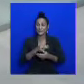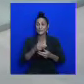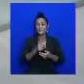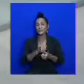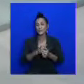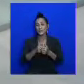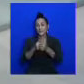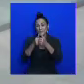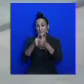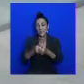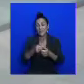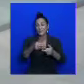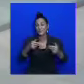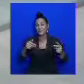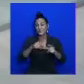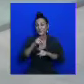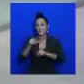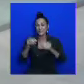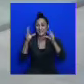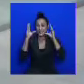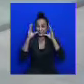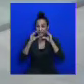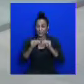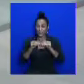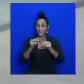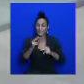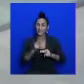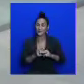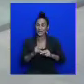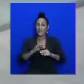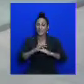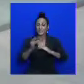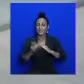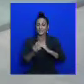demais sorteios desta noite das Loterias Caixa através dos perfis do